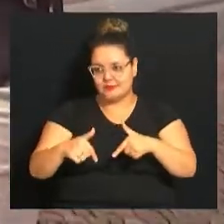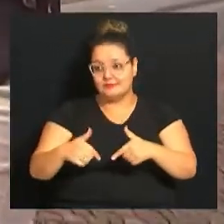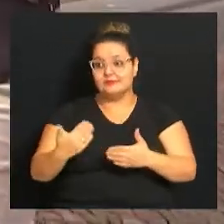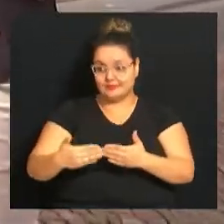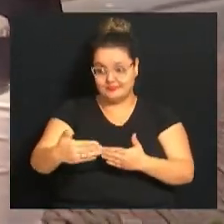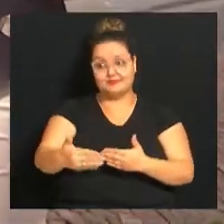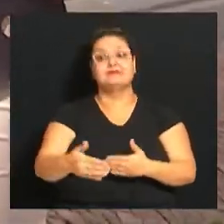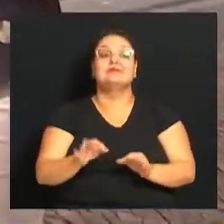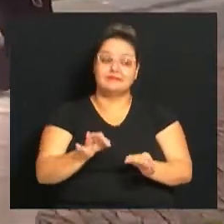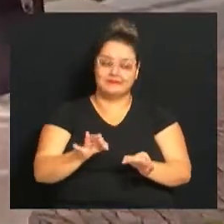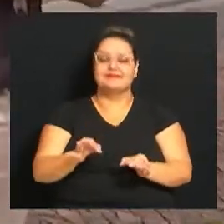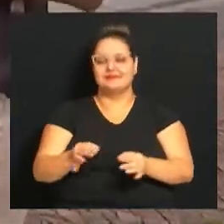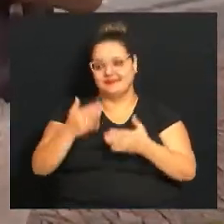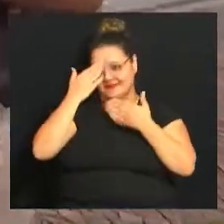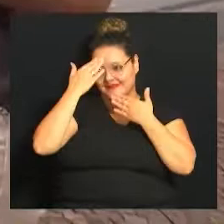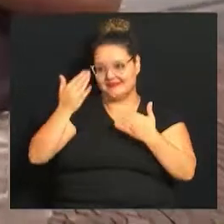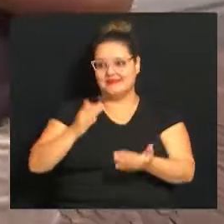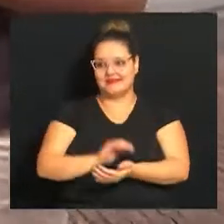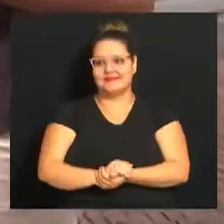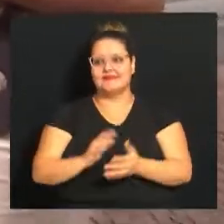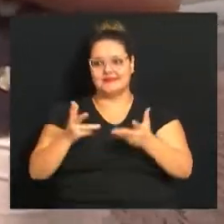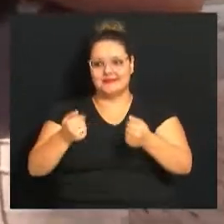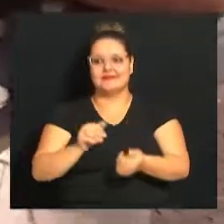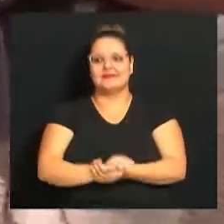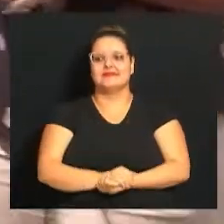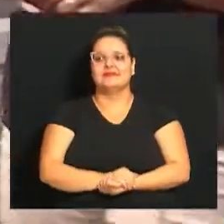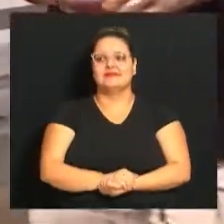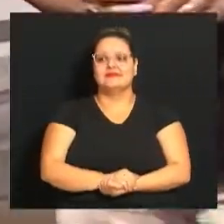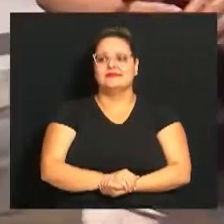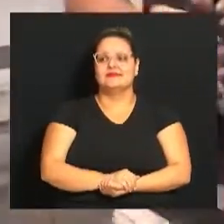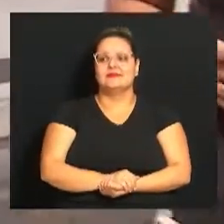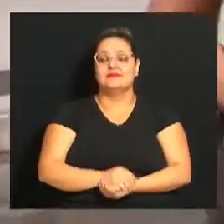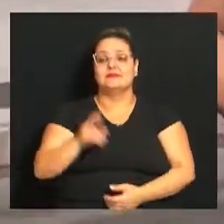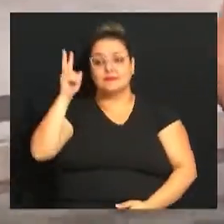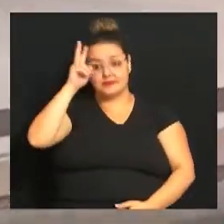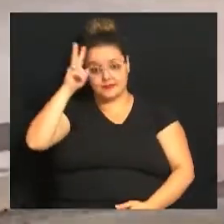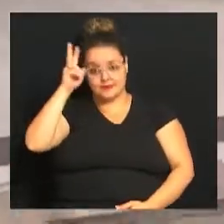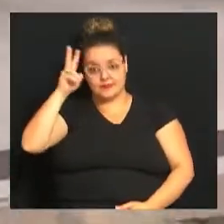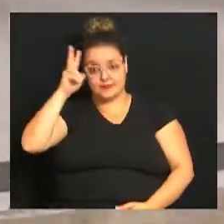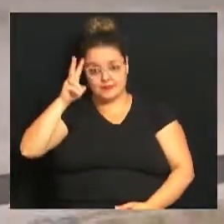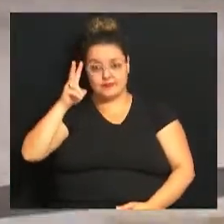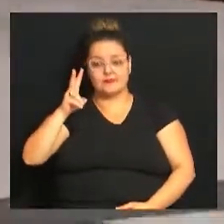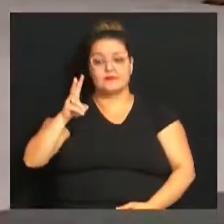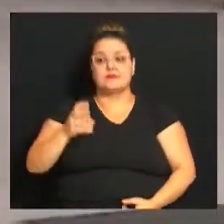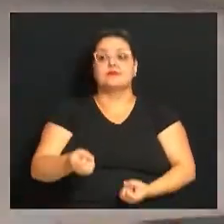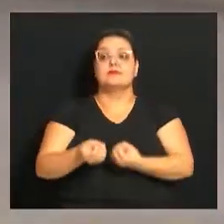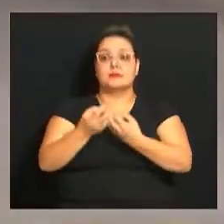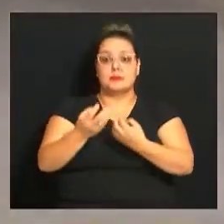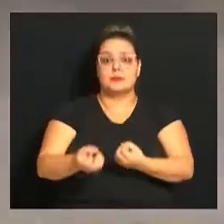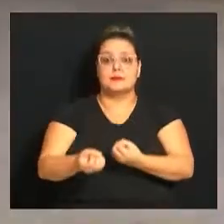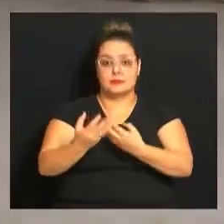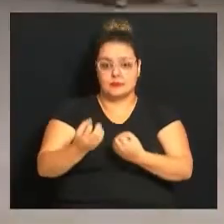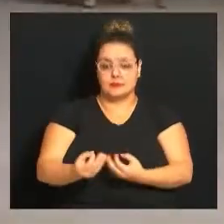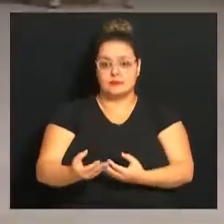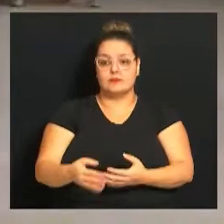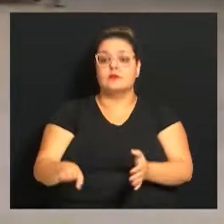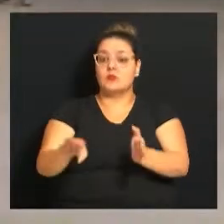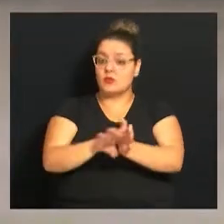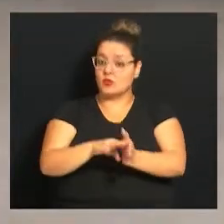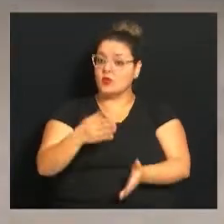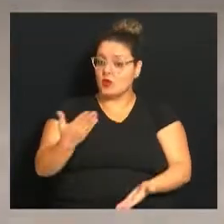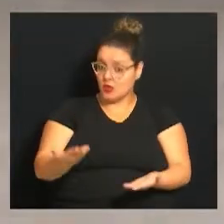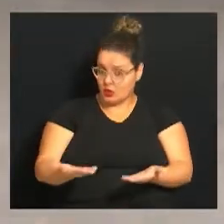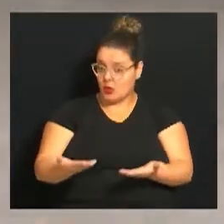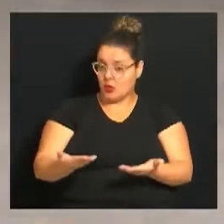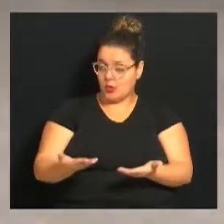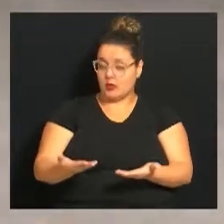certeza, né? Obrigada, viu? Obrigada a todos. Nós que agradecemos. Lembrando, então, recapitulando as informações que foram passadas, para você que chegou agora ou para você